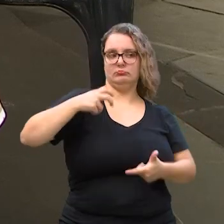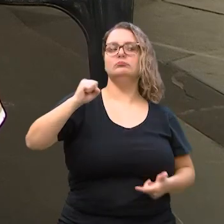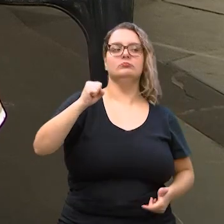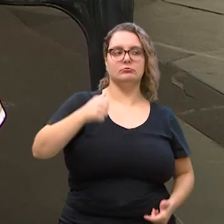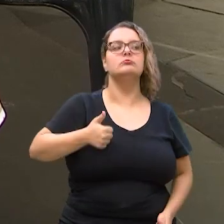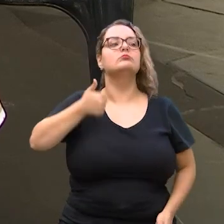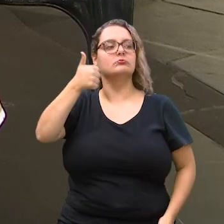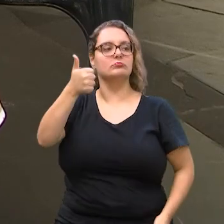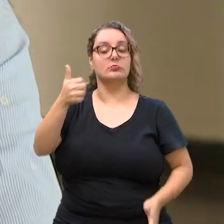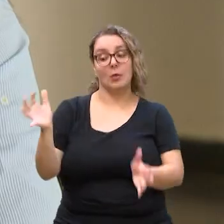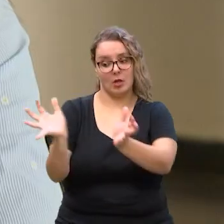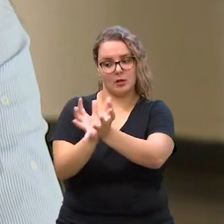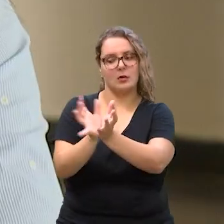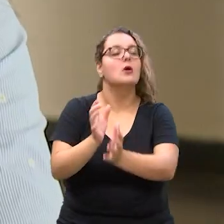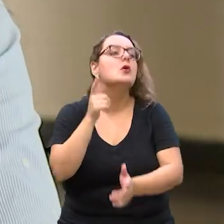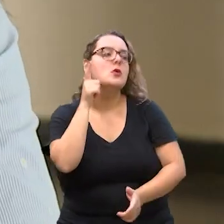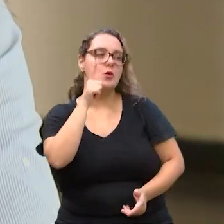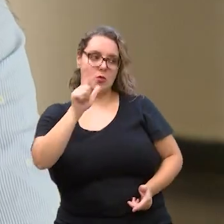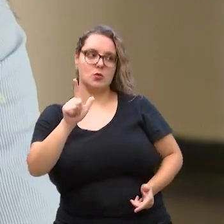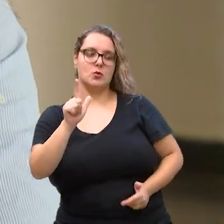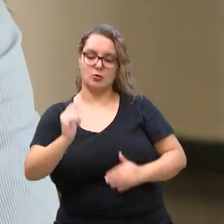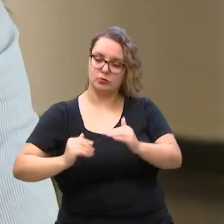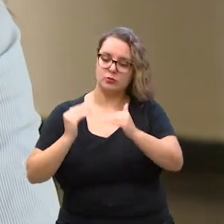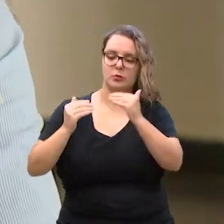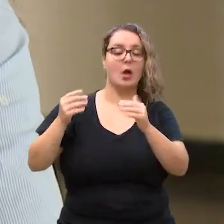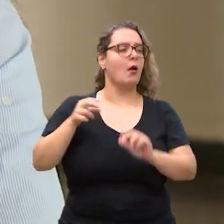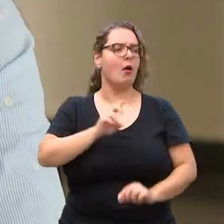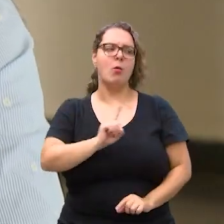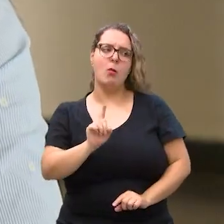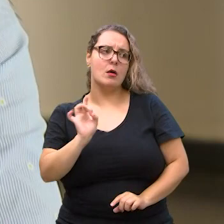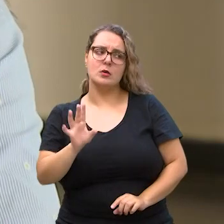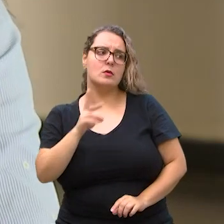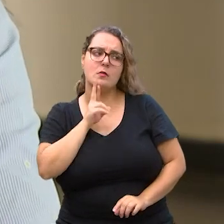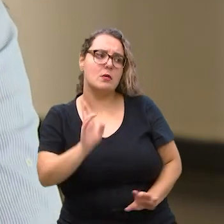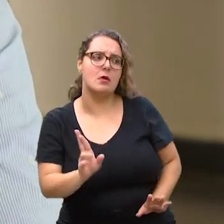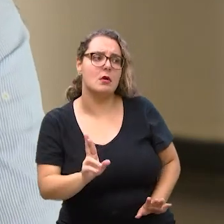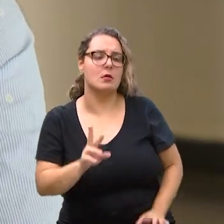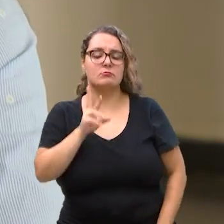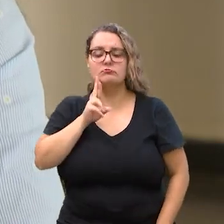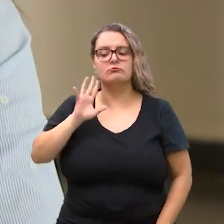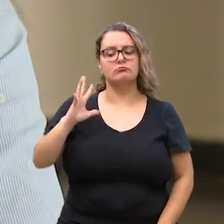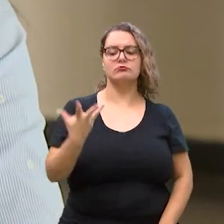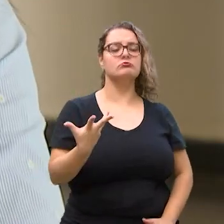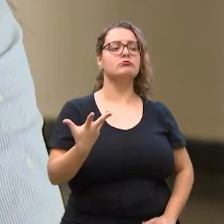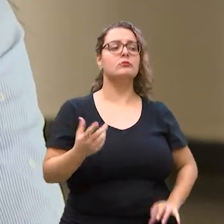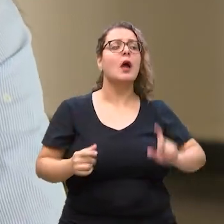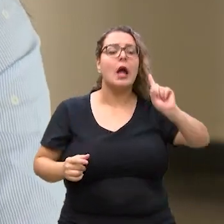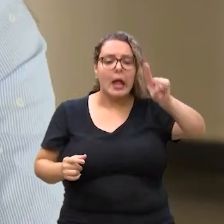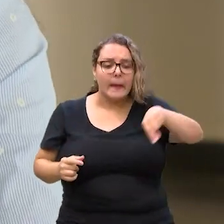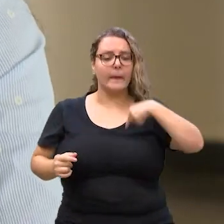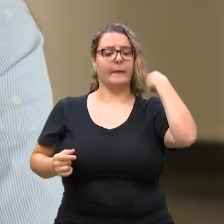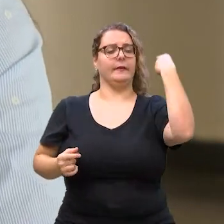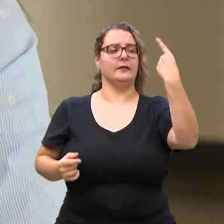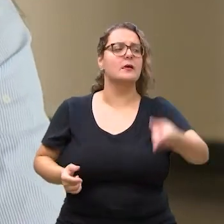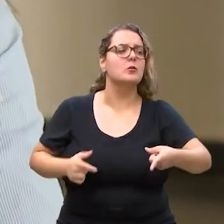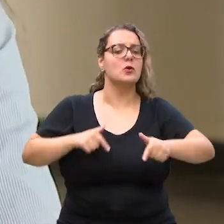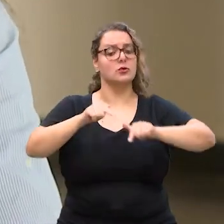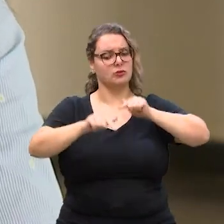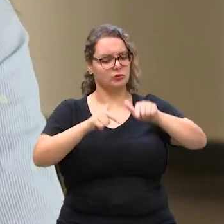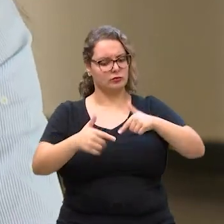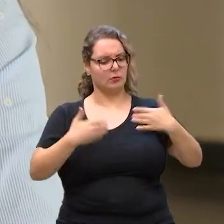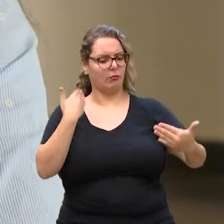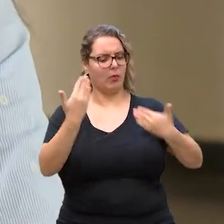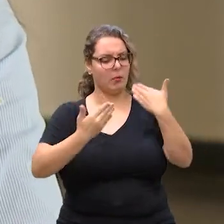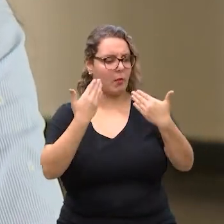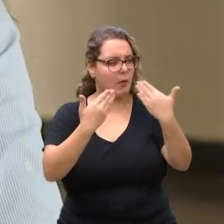ele e a comissão estarem satisfeitos com esse desempenho, não só com o resultado. O resultado é uma consequência que virá, possivelmente,